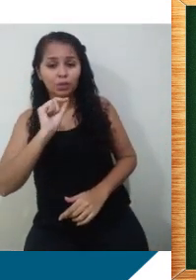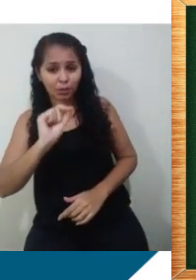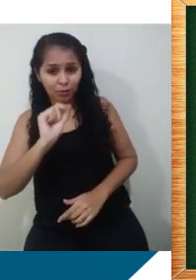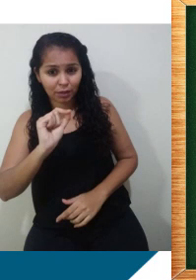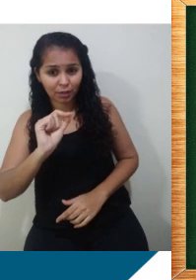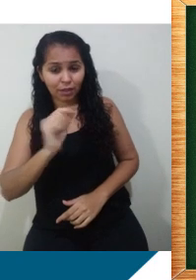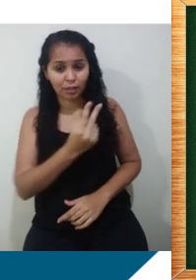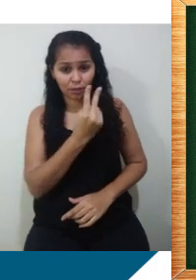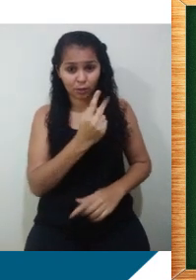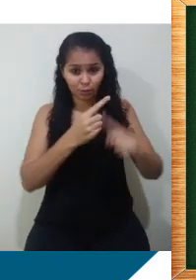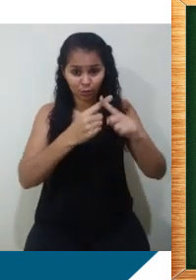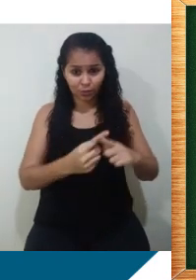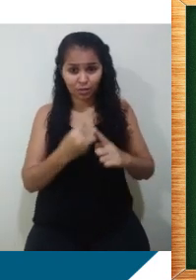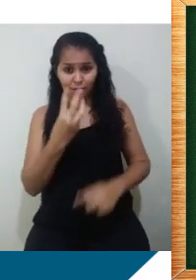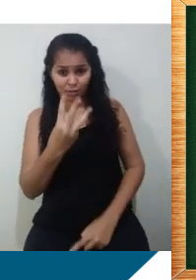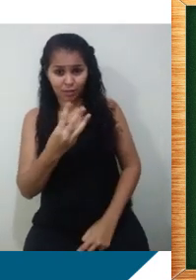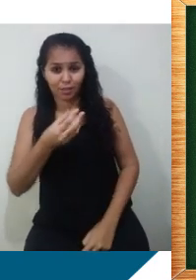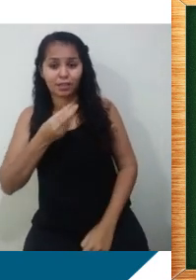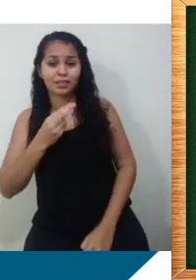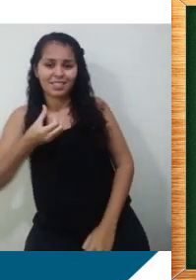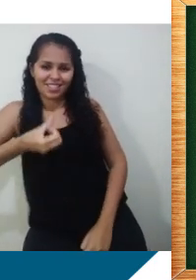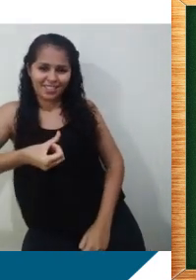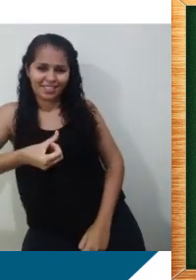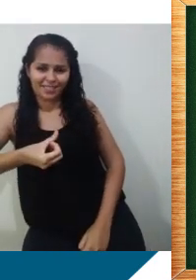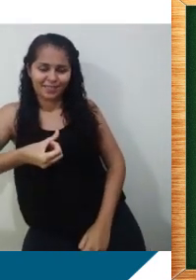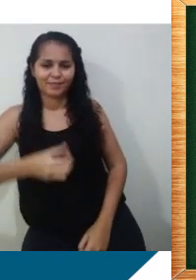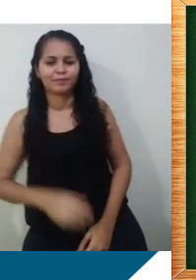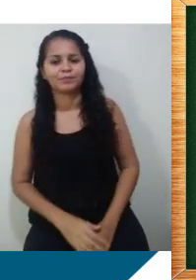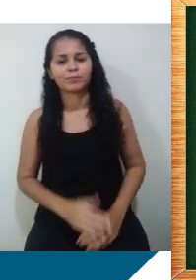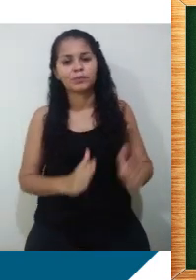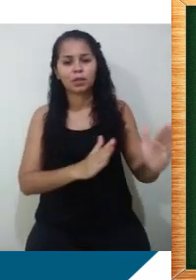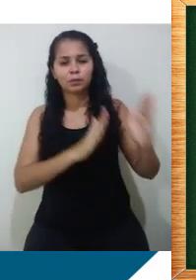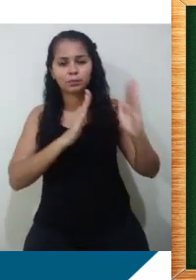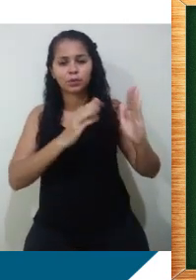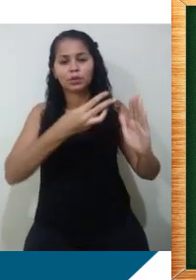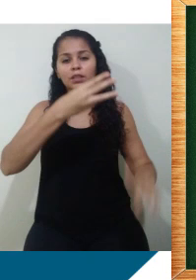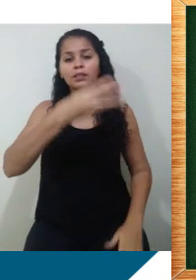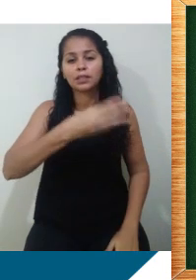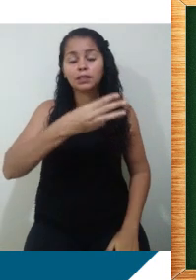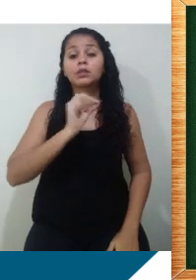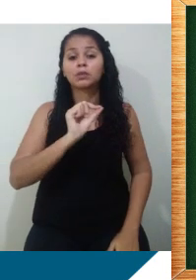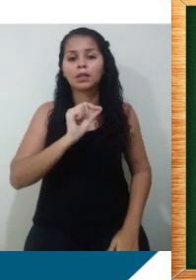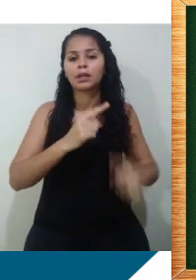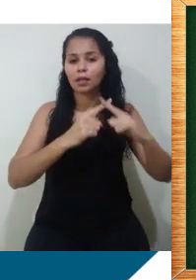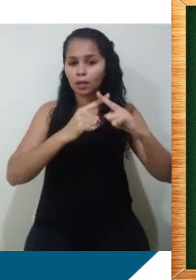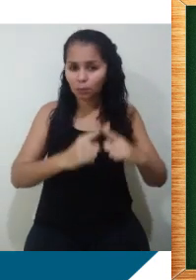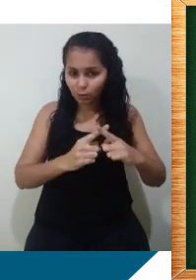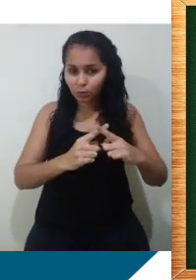3, 6. O terceiro termo será o produto do segundo termo vezes a